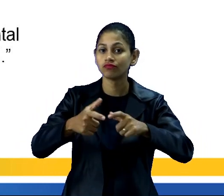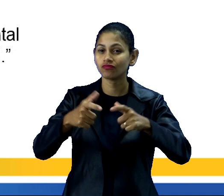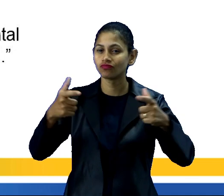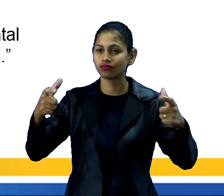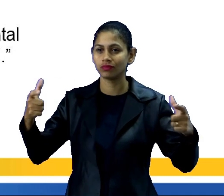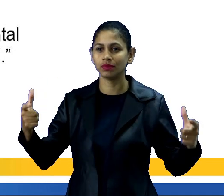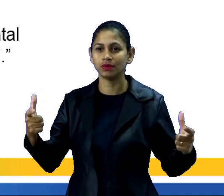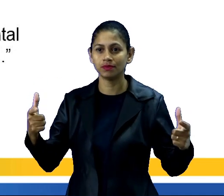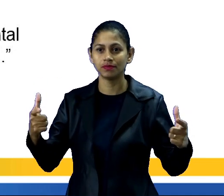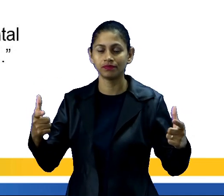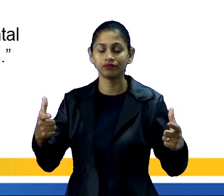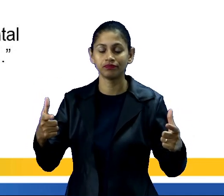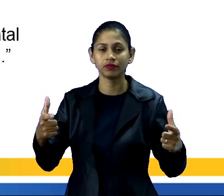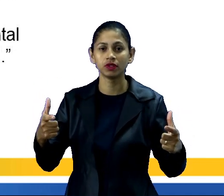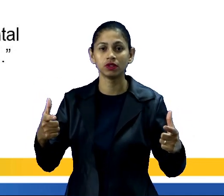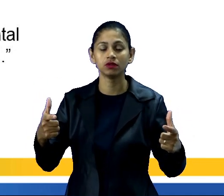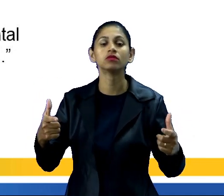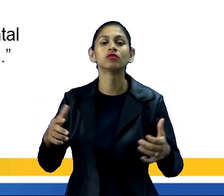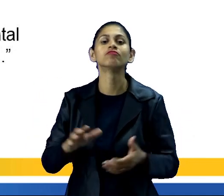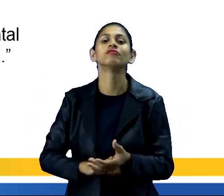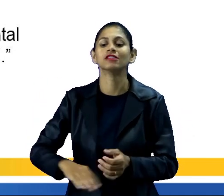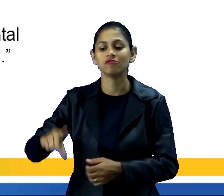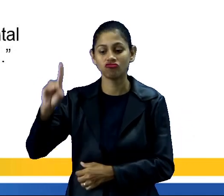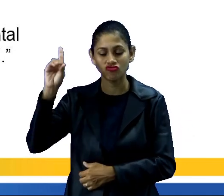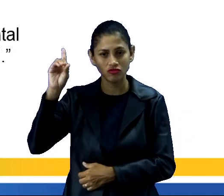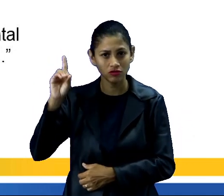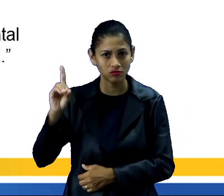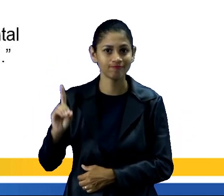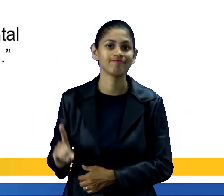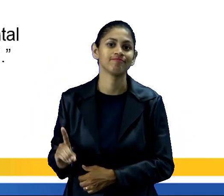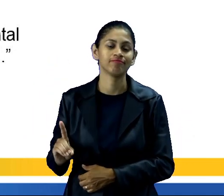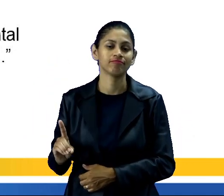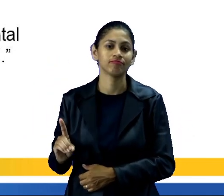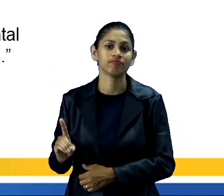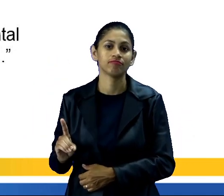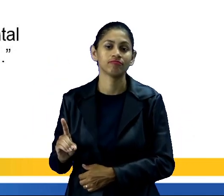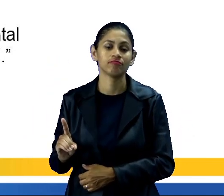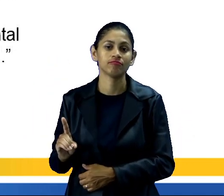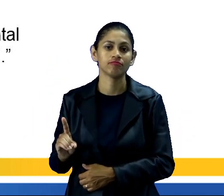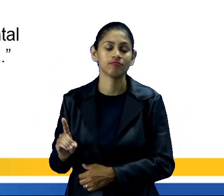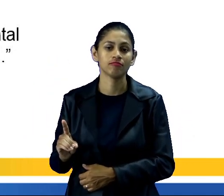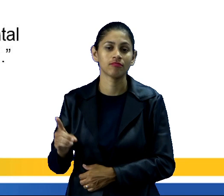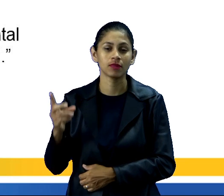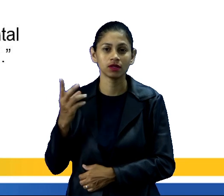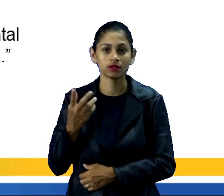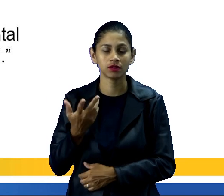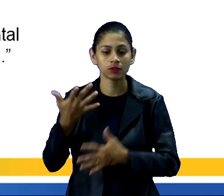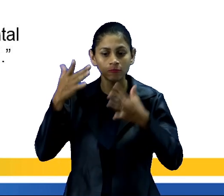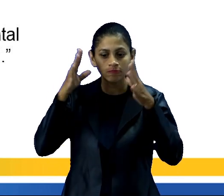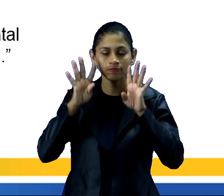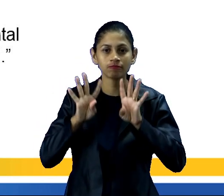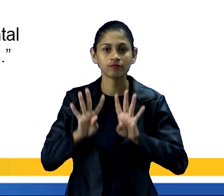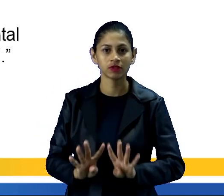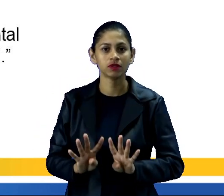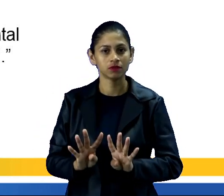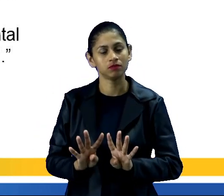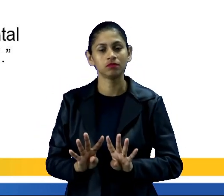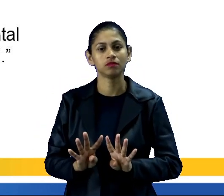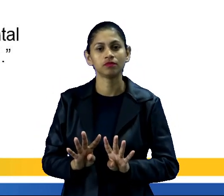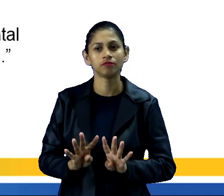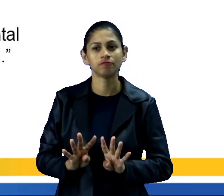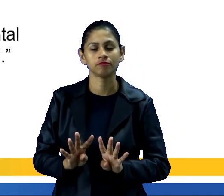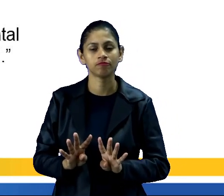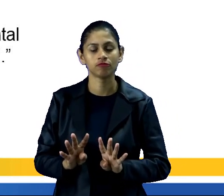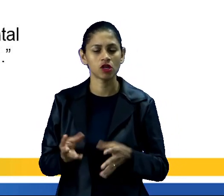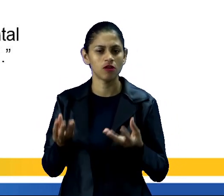de extrema direita, tá? E que sua natureza é distinta, ele também da direita liberal e democrática, né?